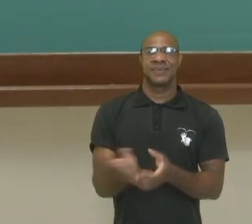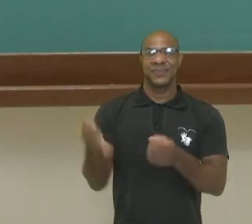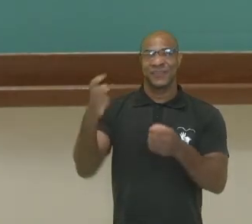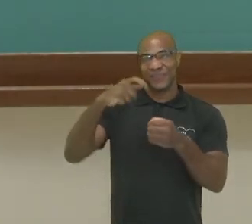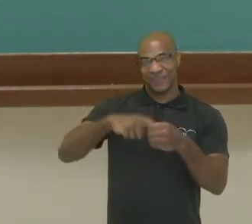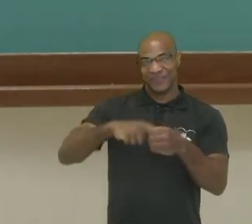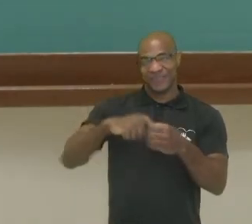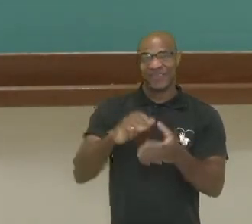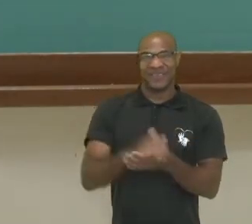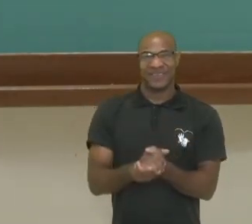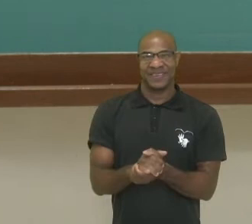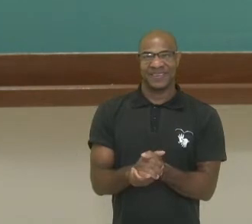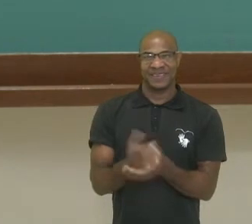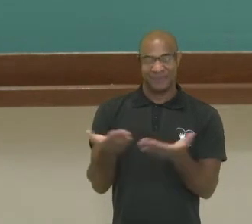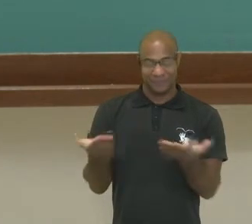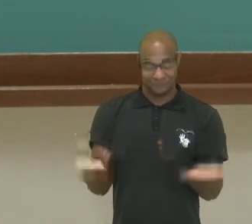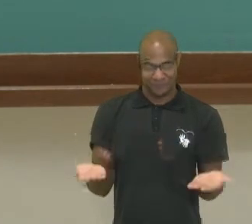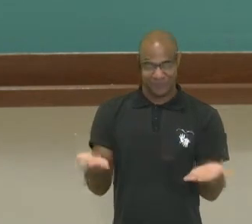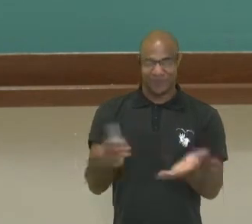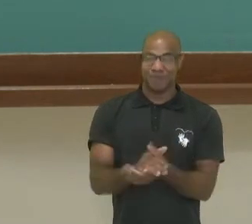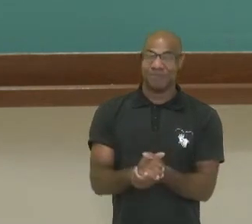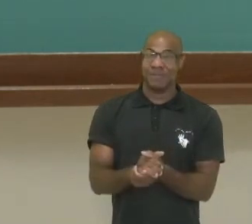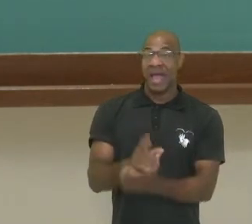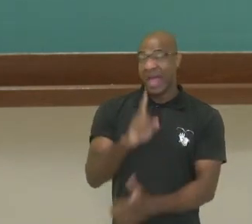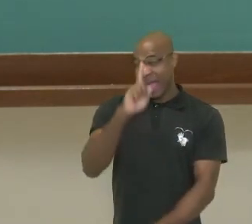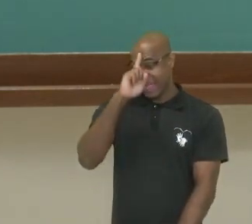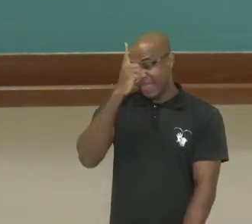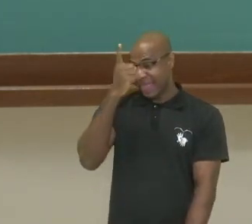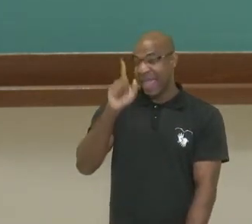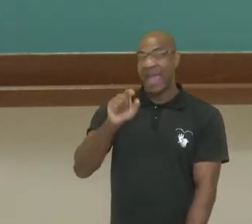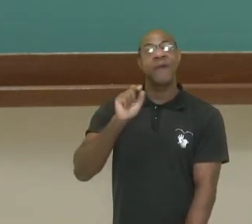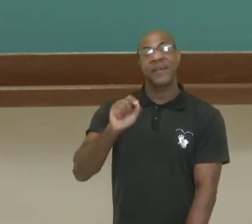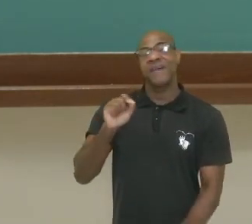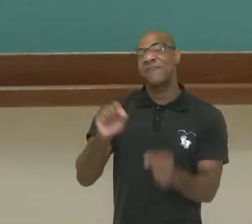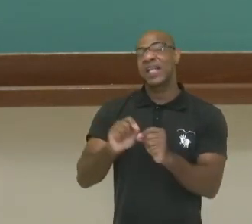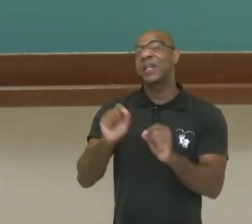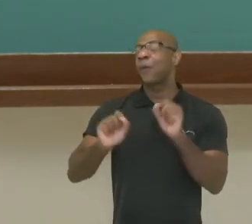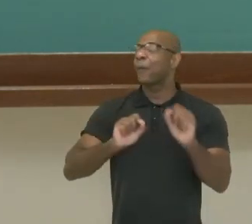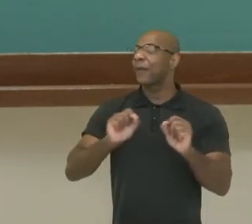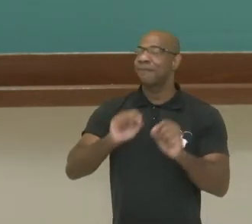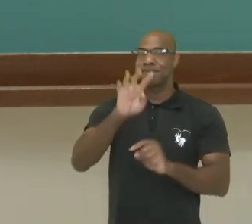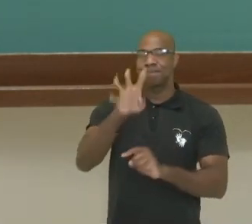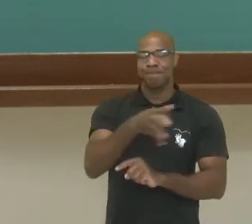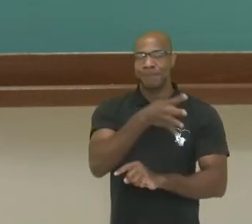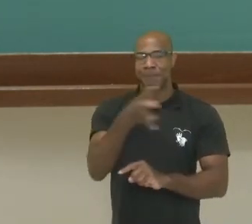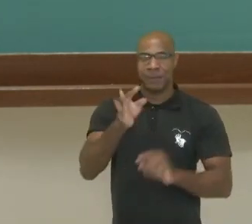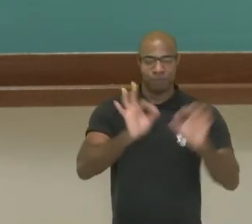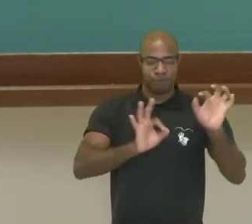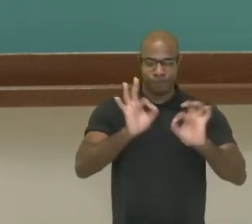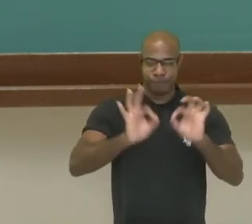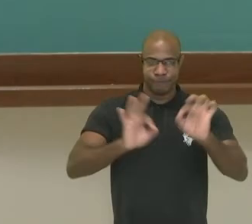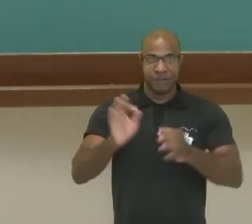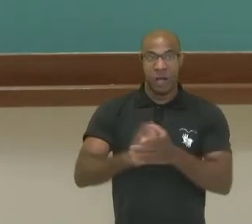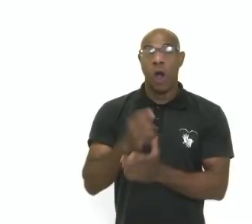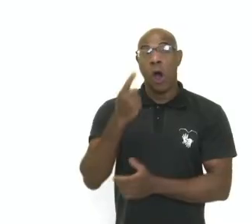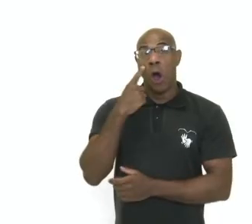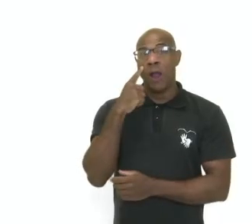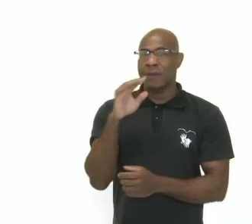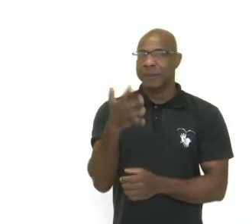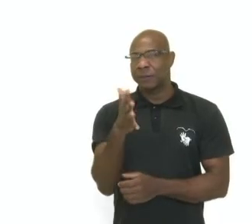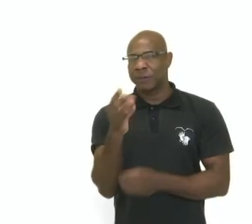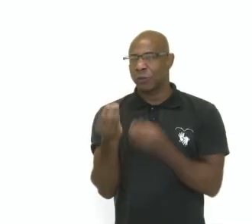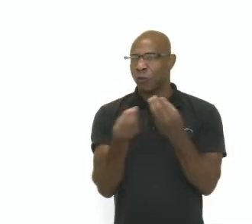Voltei, gabaritar contigo a questão. Então, a ideia era fazer uma tabela. Olha mais ou menos como ficou